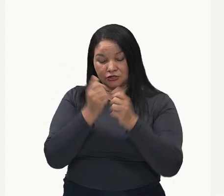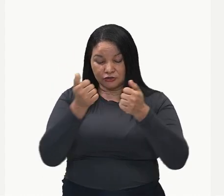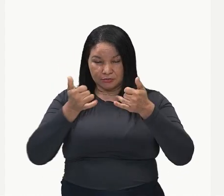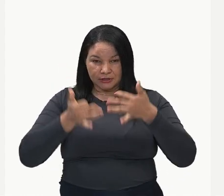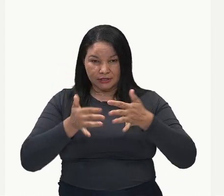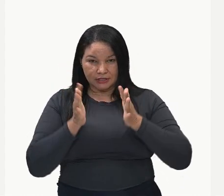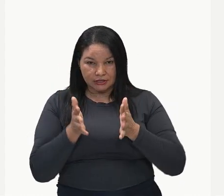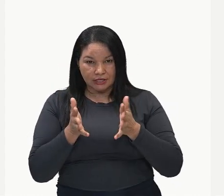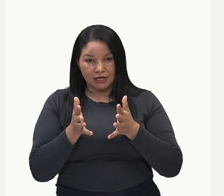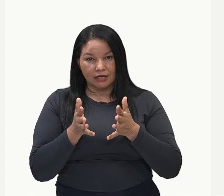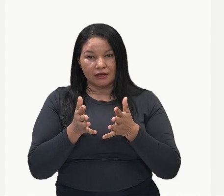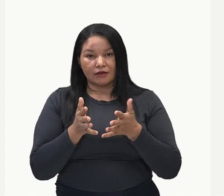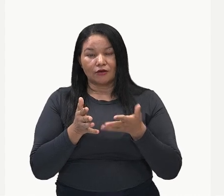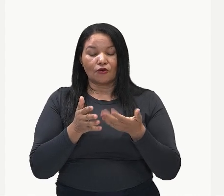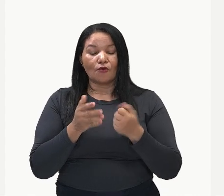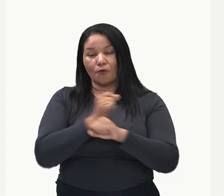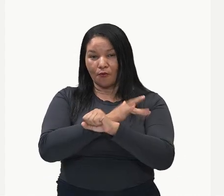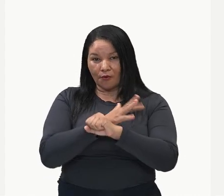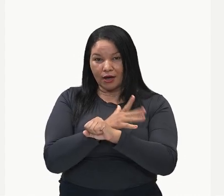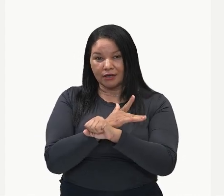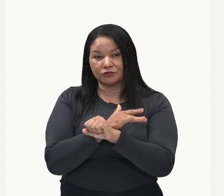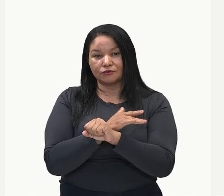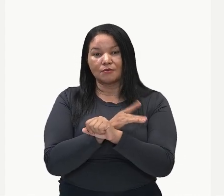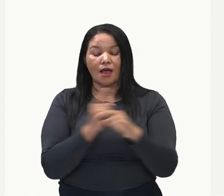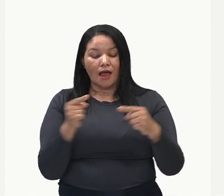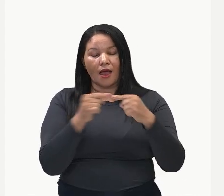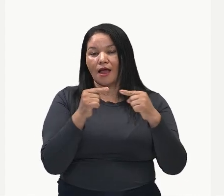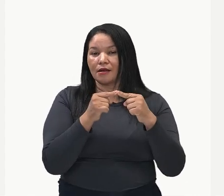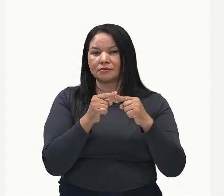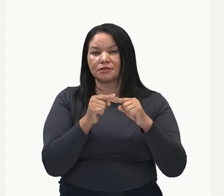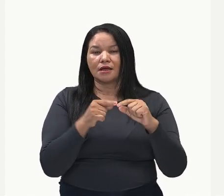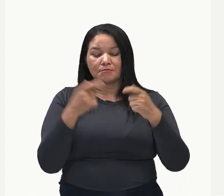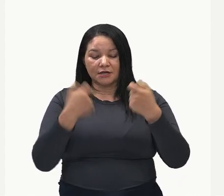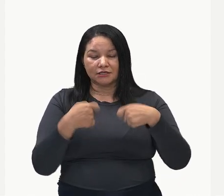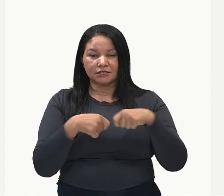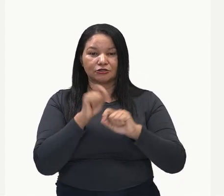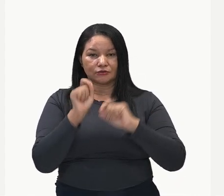que os ácidos, né, para ser considerado ácido, uma